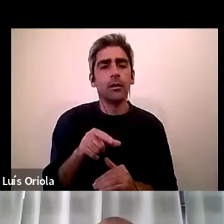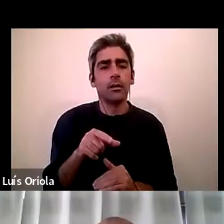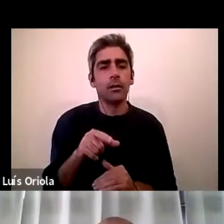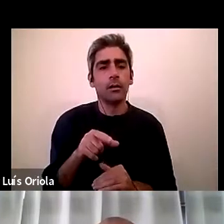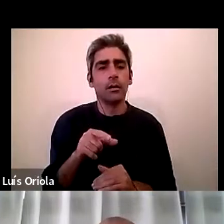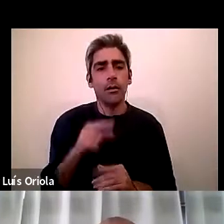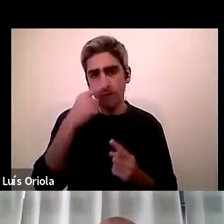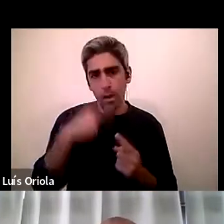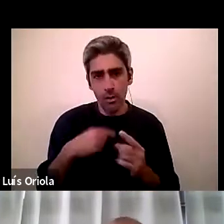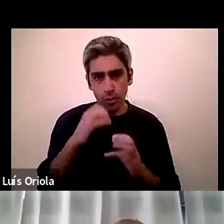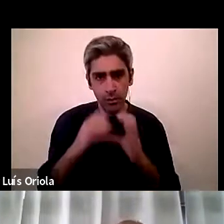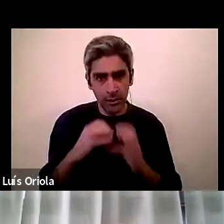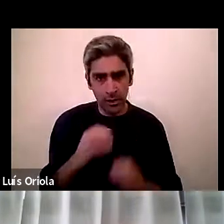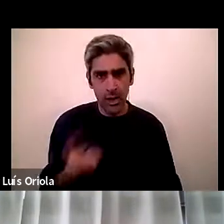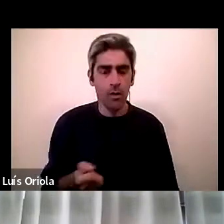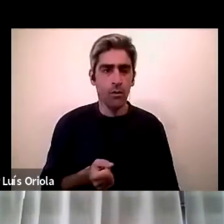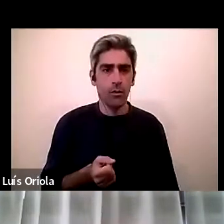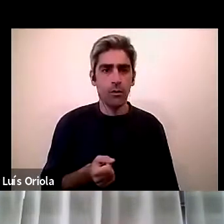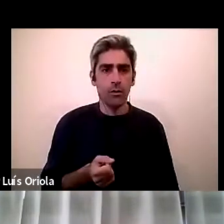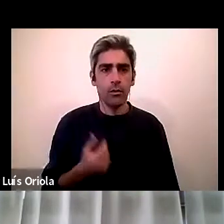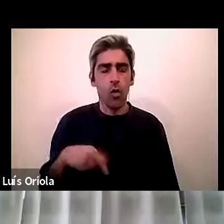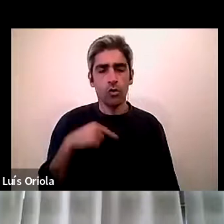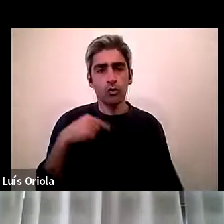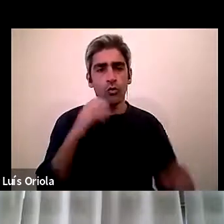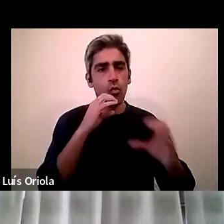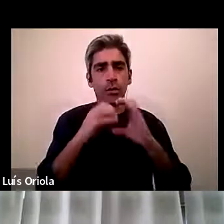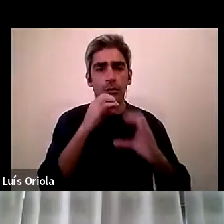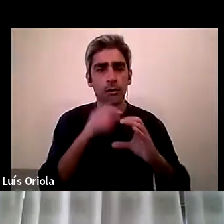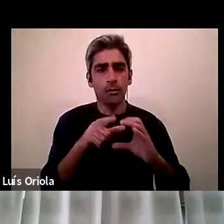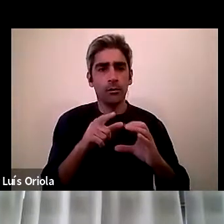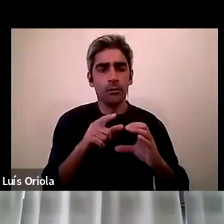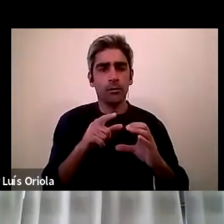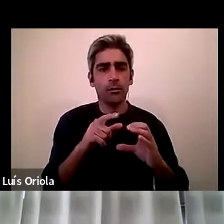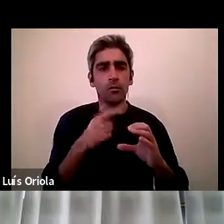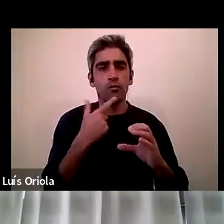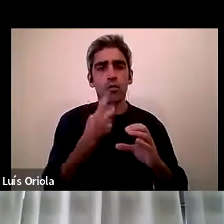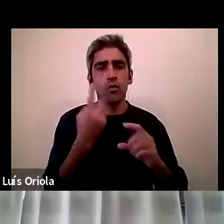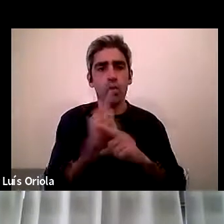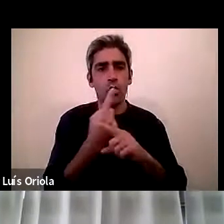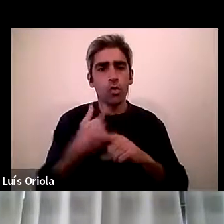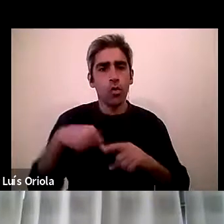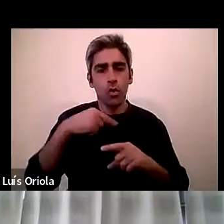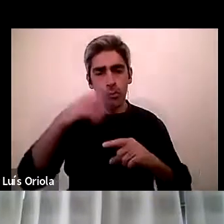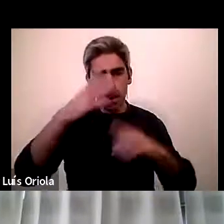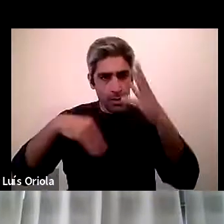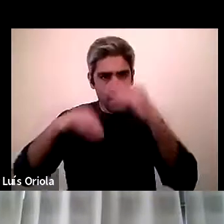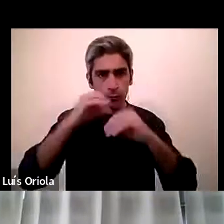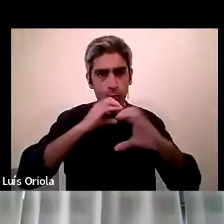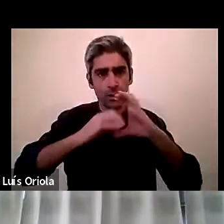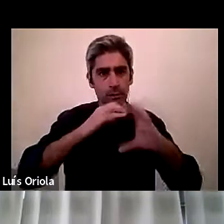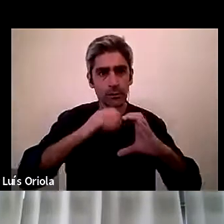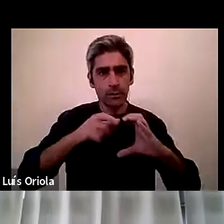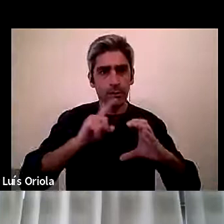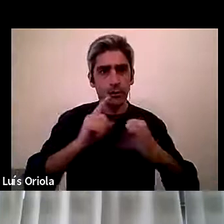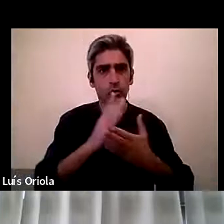as falhas de comunicação. Nós comunicamos, ou muito daquilo que nós aprendemos na comunicação não